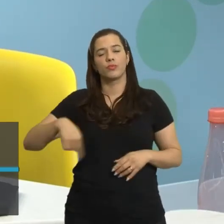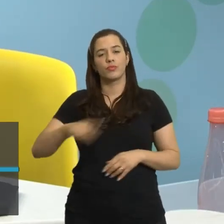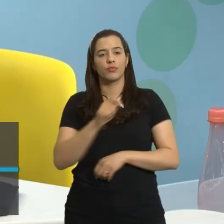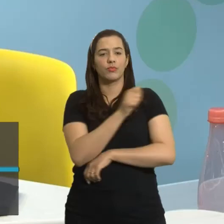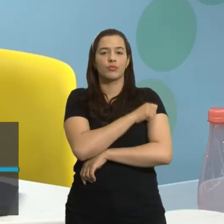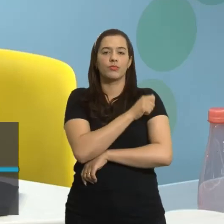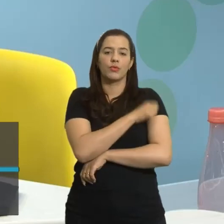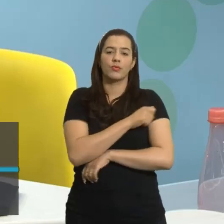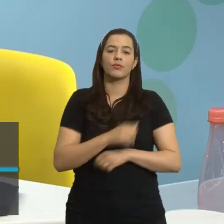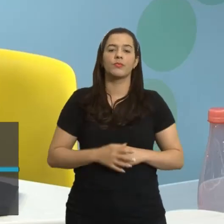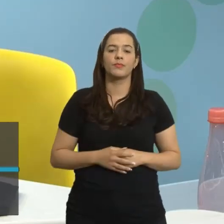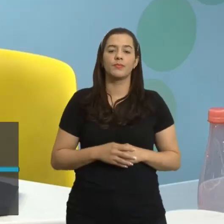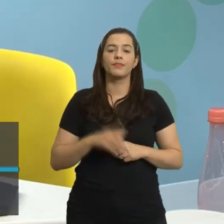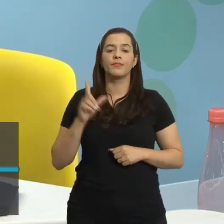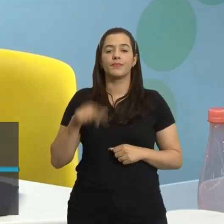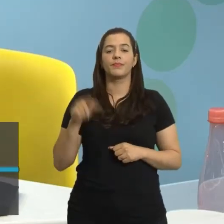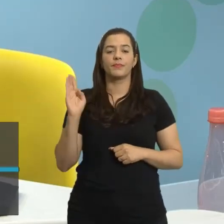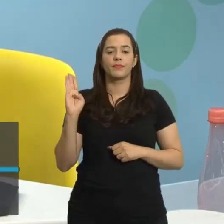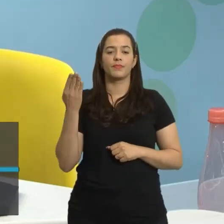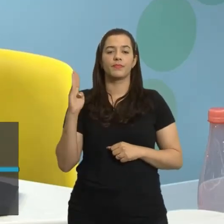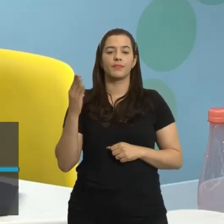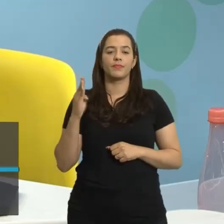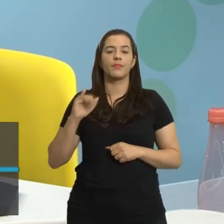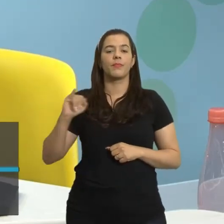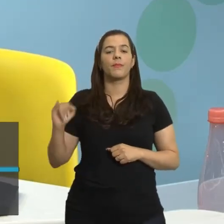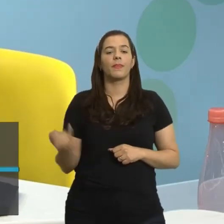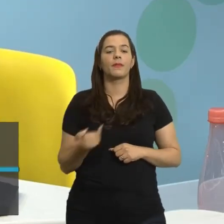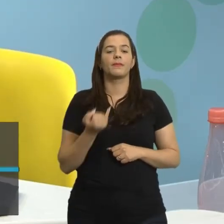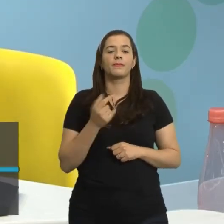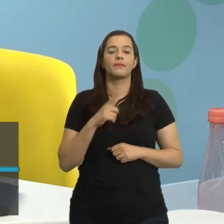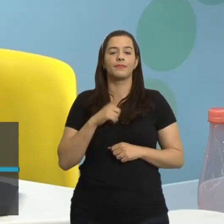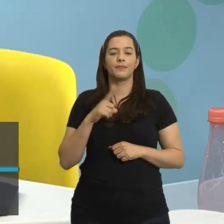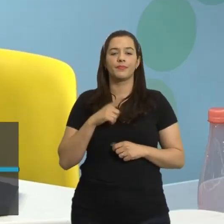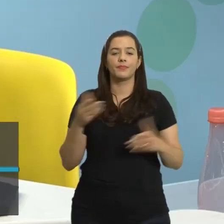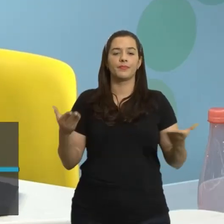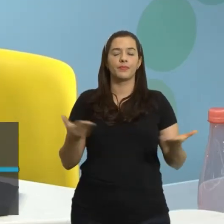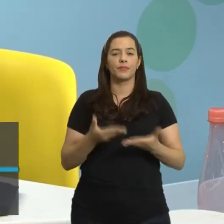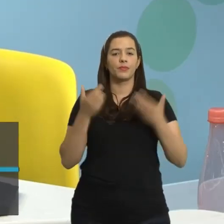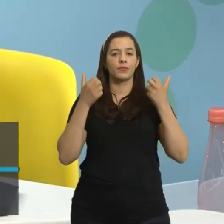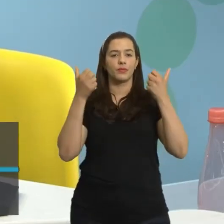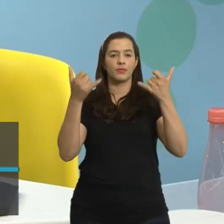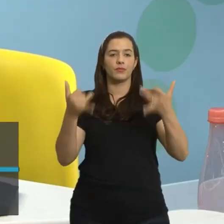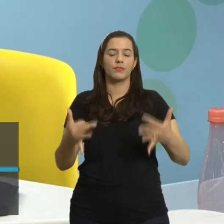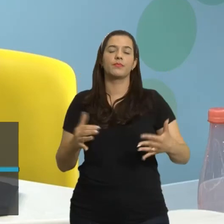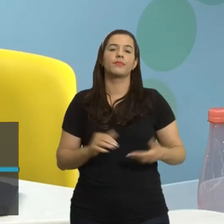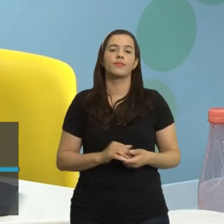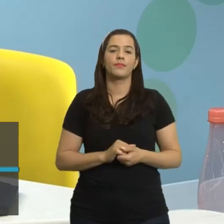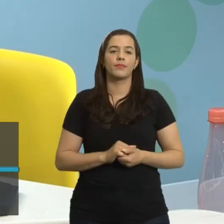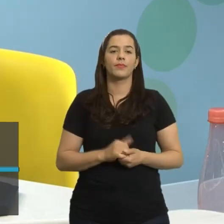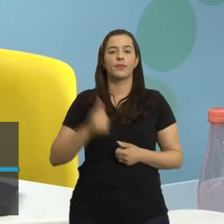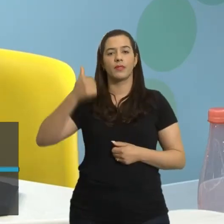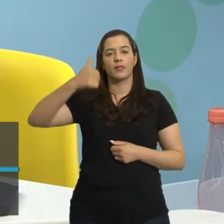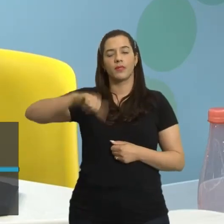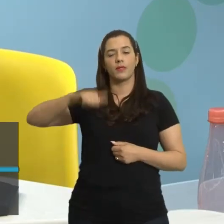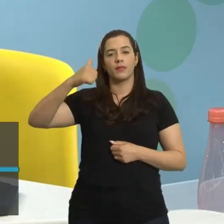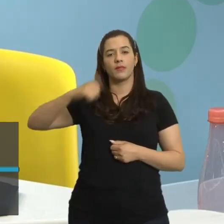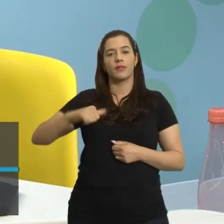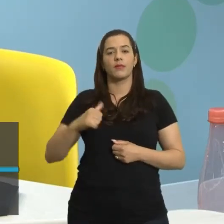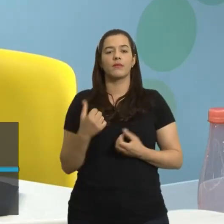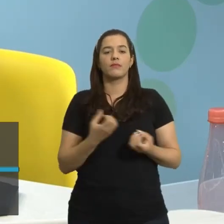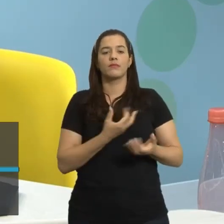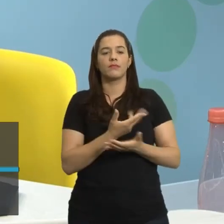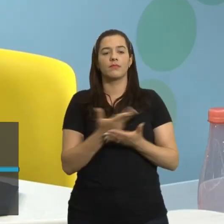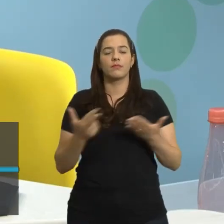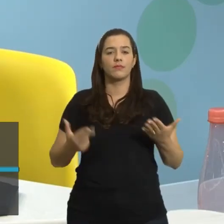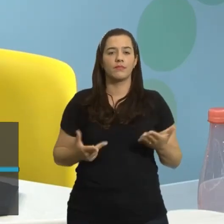estudantes. Em biologia, aproveitando esse gancho aqui do que eu argumentei, analisar os argumentos que os